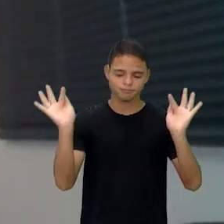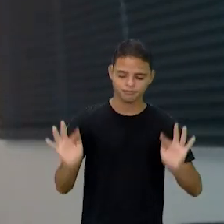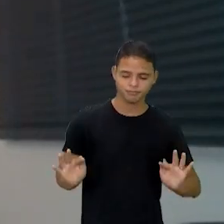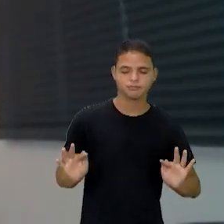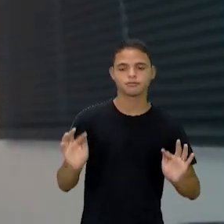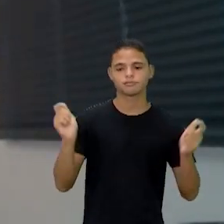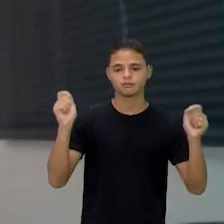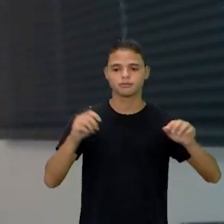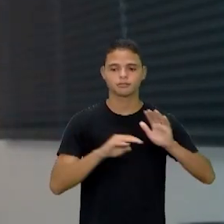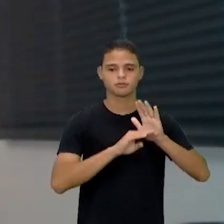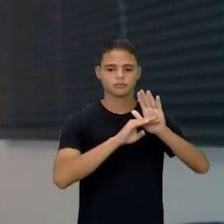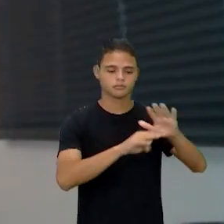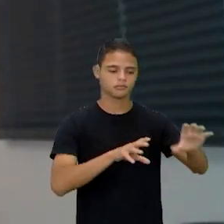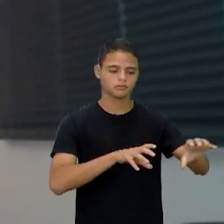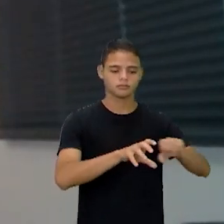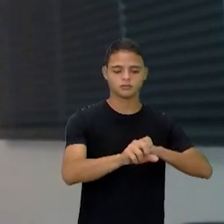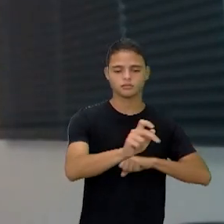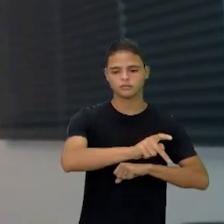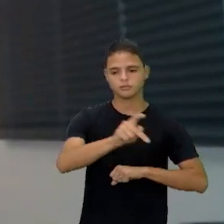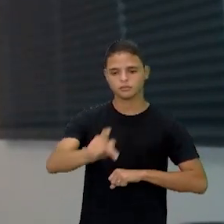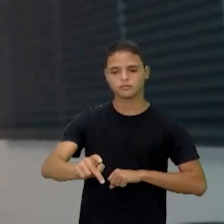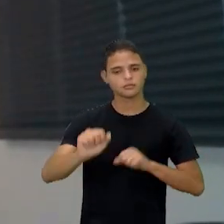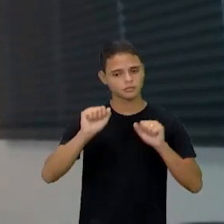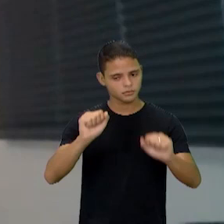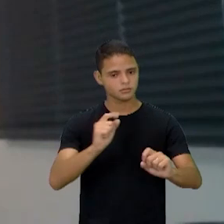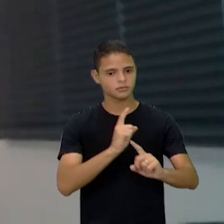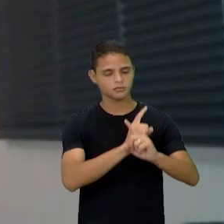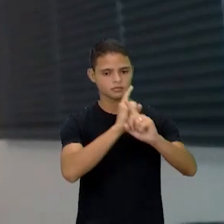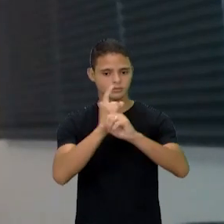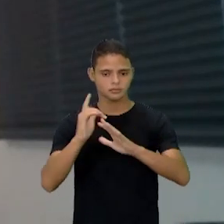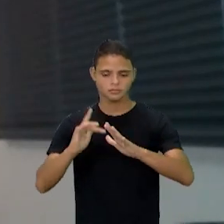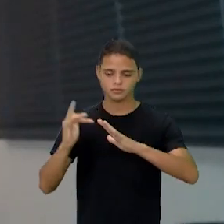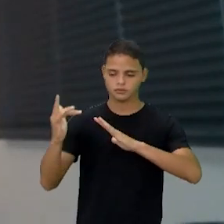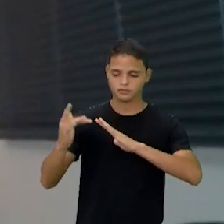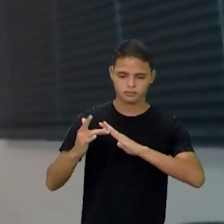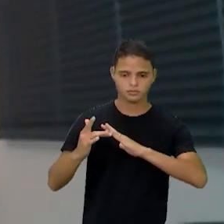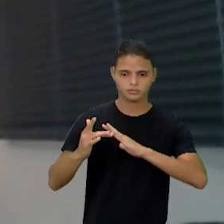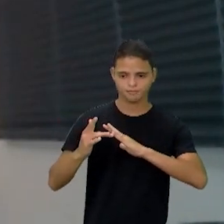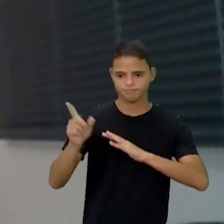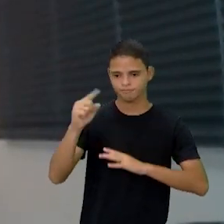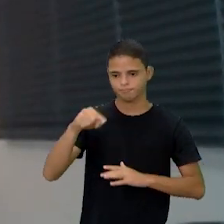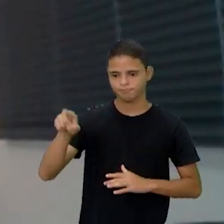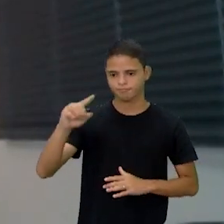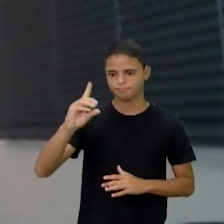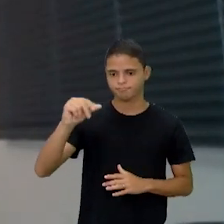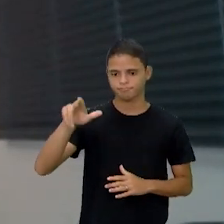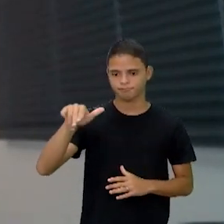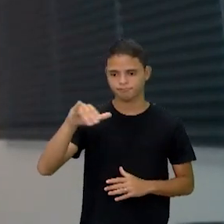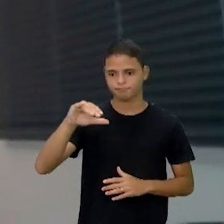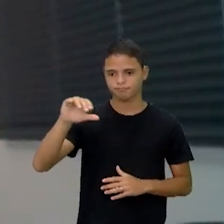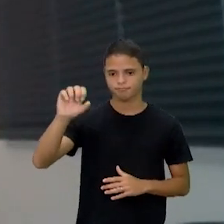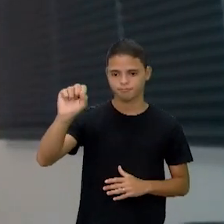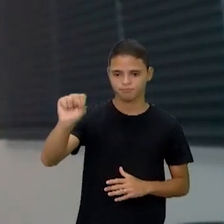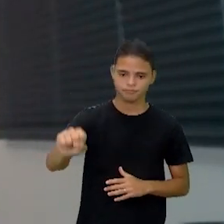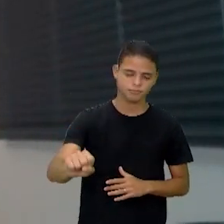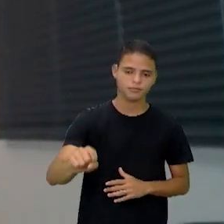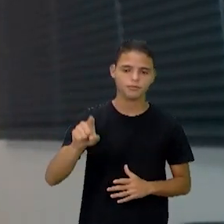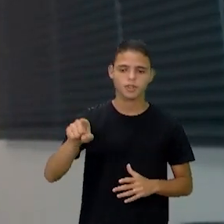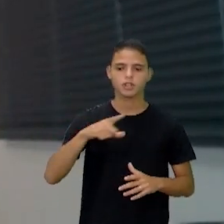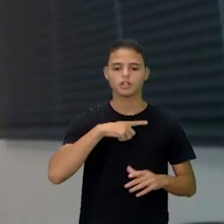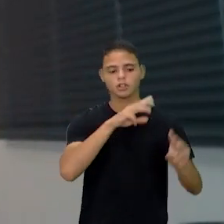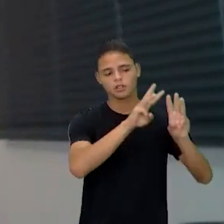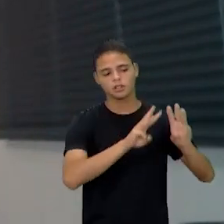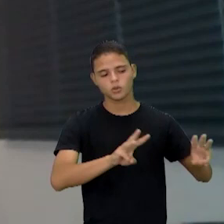com a formação de professores. Vocês podem me encontrar pelas redes sociais, @DeniseArantesBreiro. E lá no meu site também tem